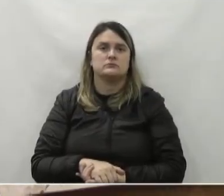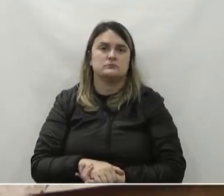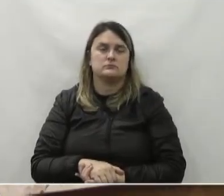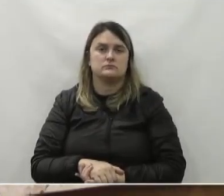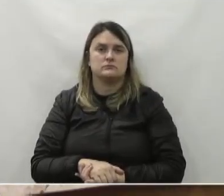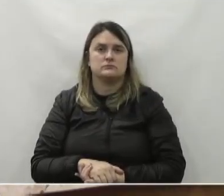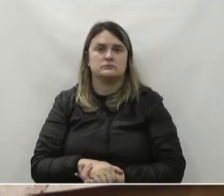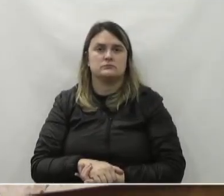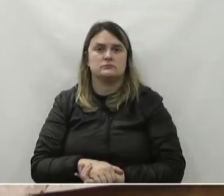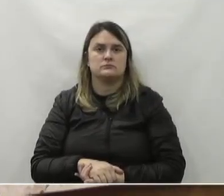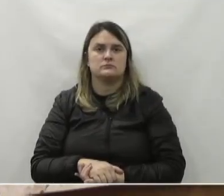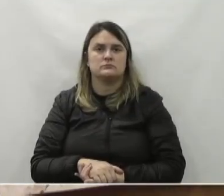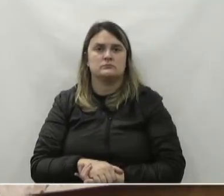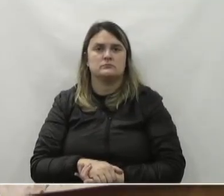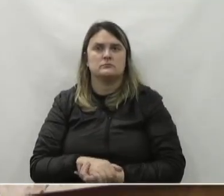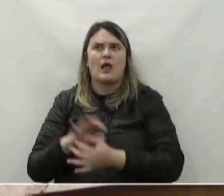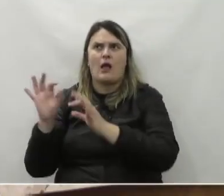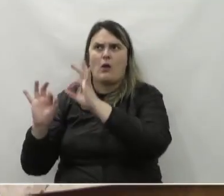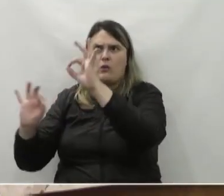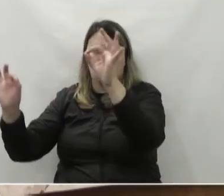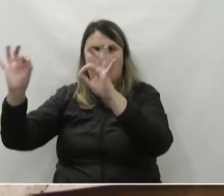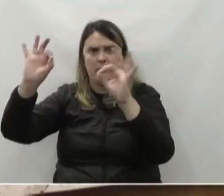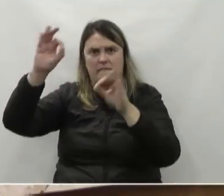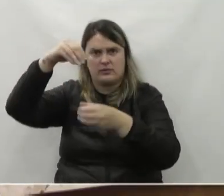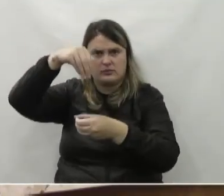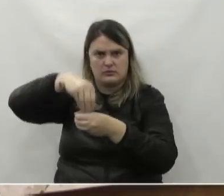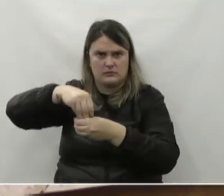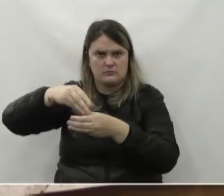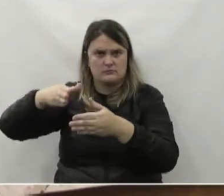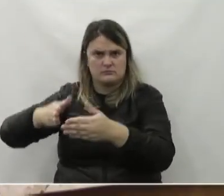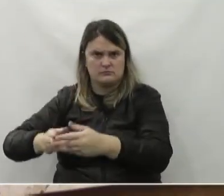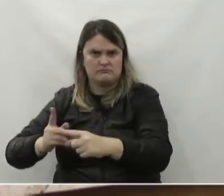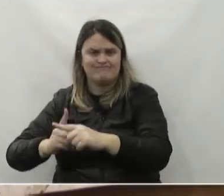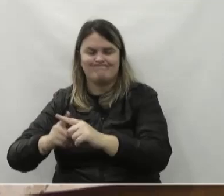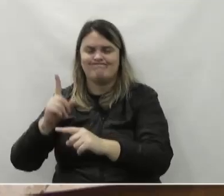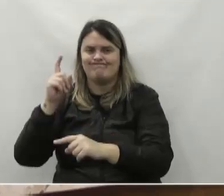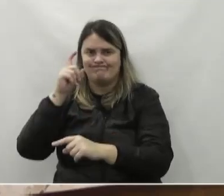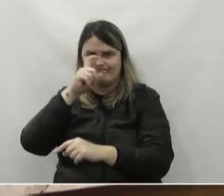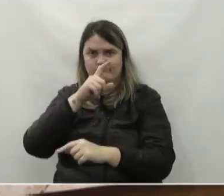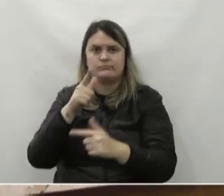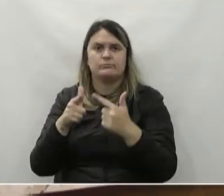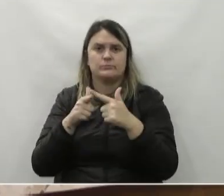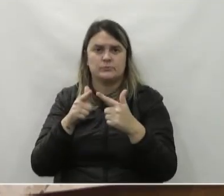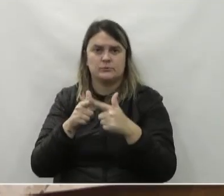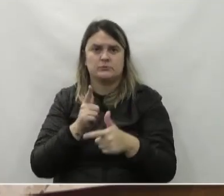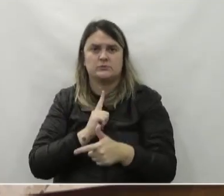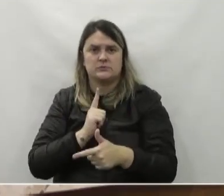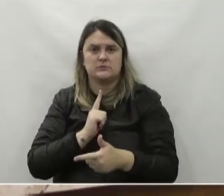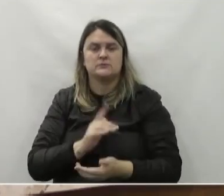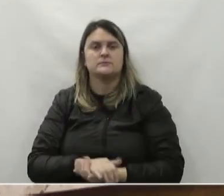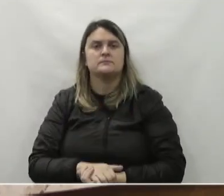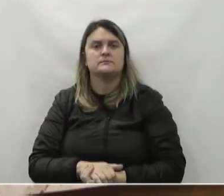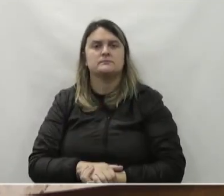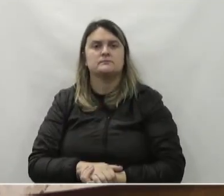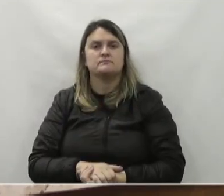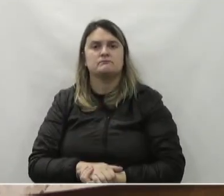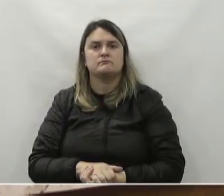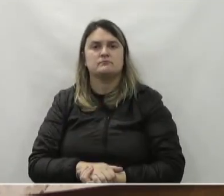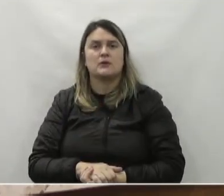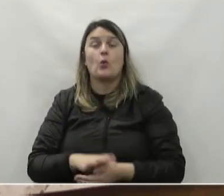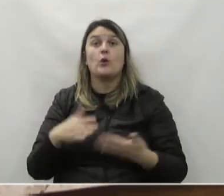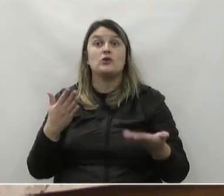a estética ali, a parte de dentro ali é muito complicado. E, enfim, o portal de